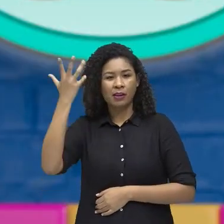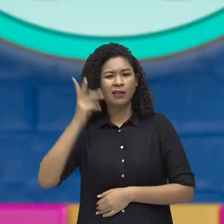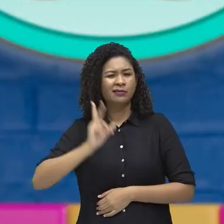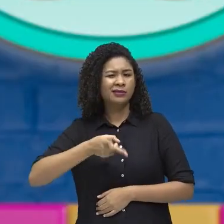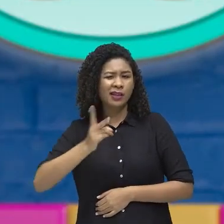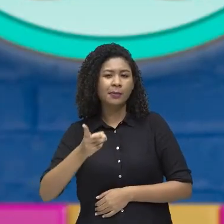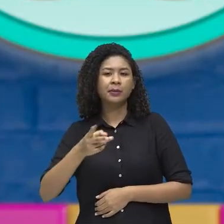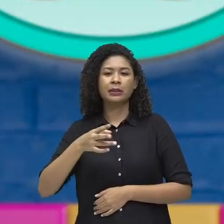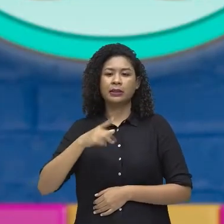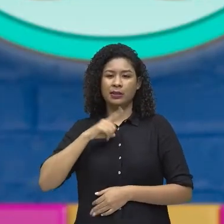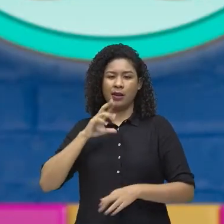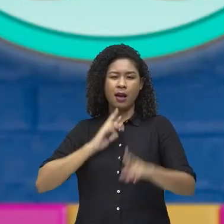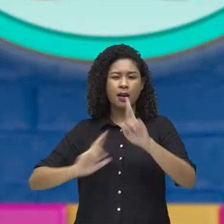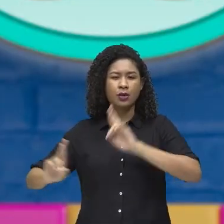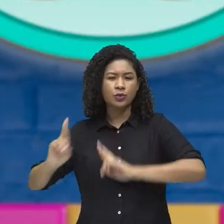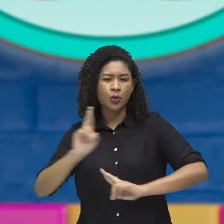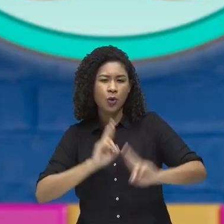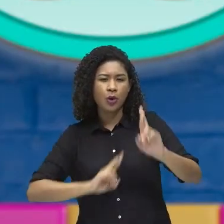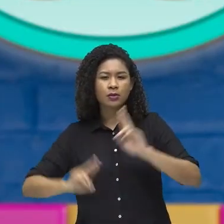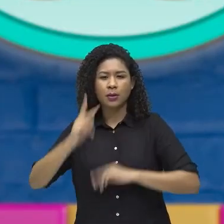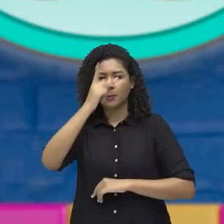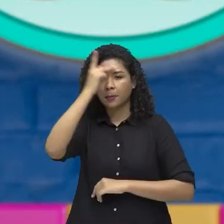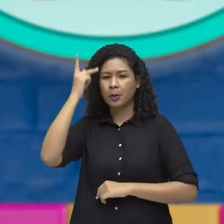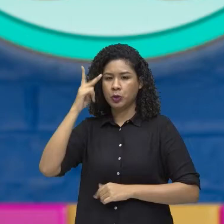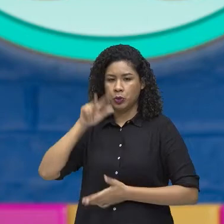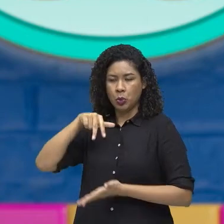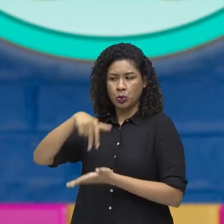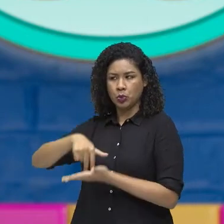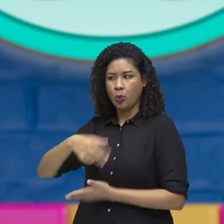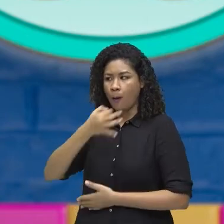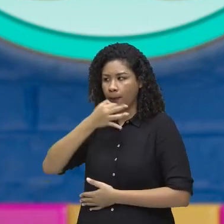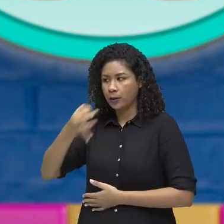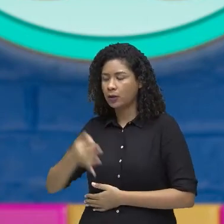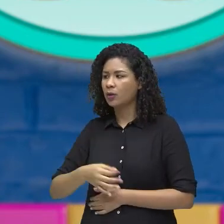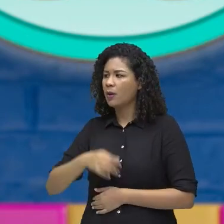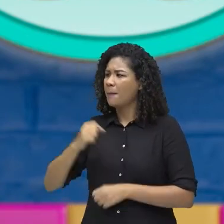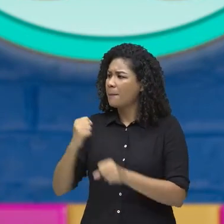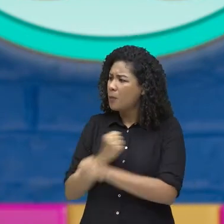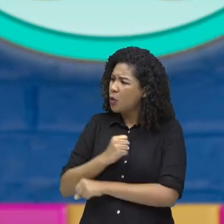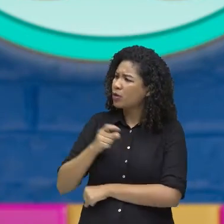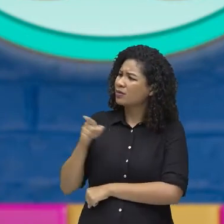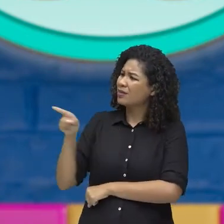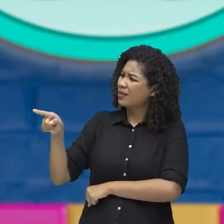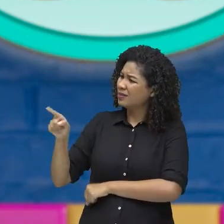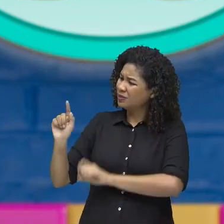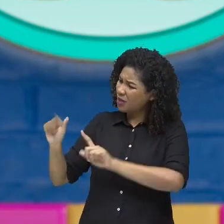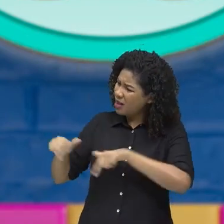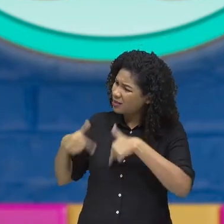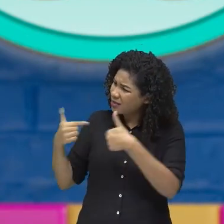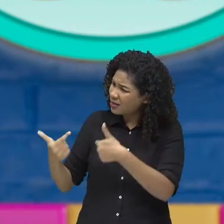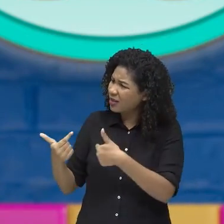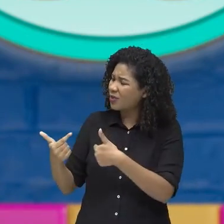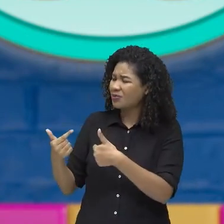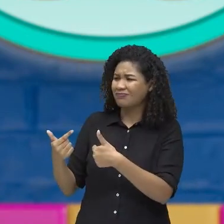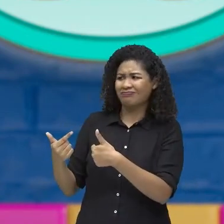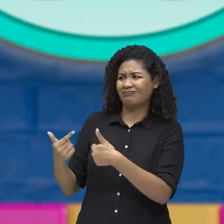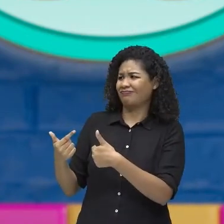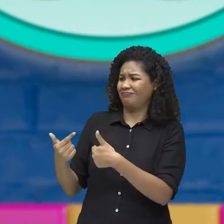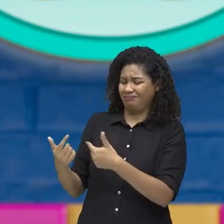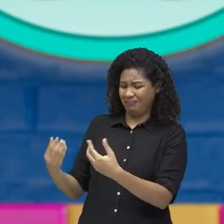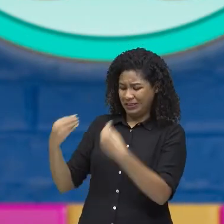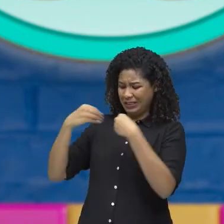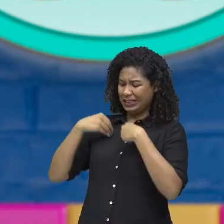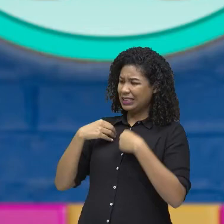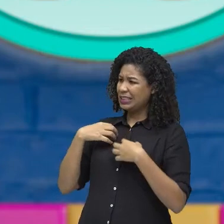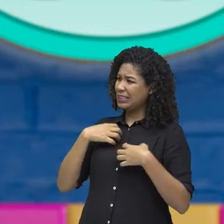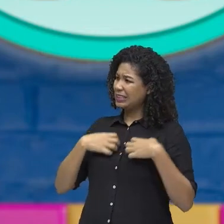das relações, quando alguém posiciona, poxa, se você faz isso, isso me magoa. E talvez a nossa resposta